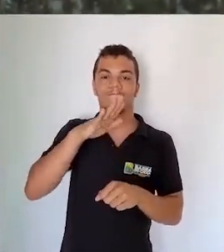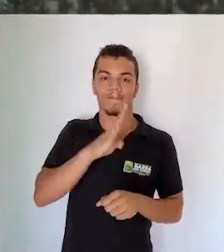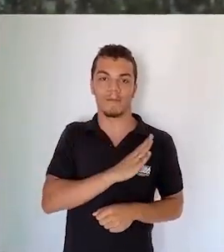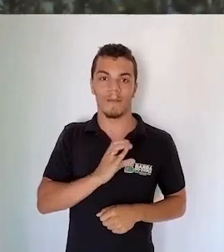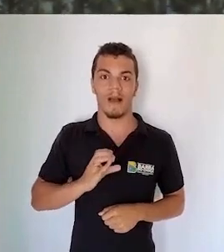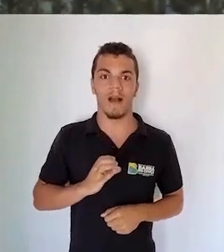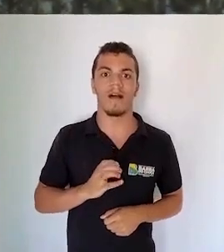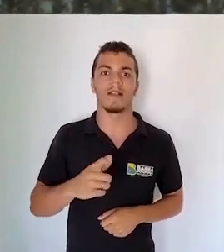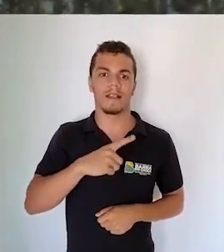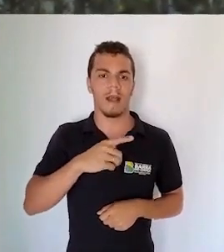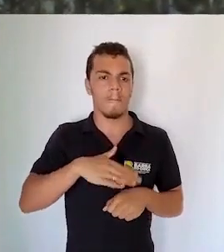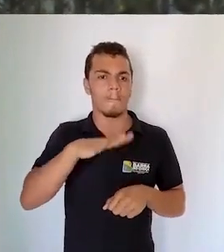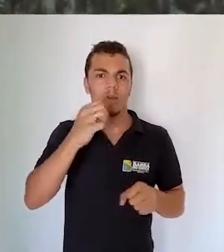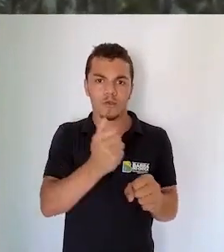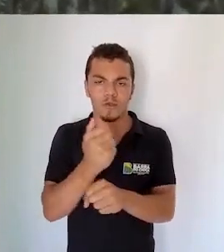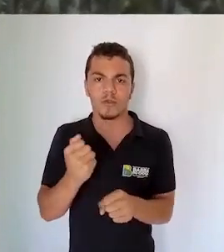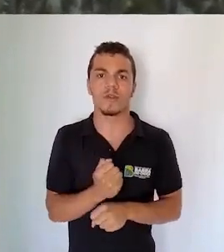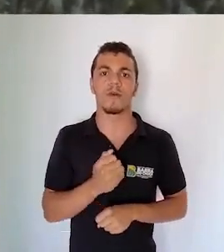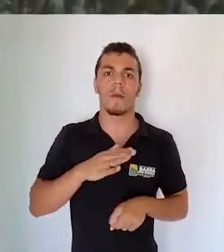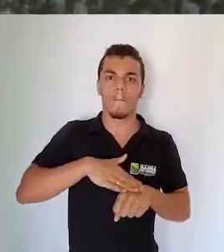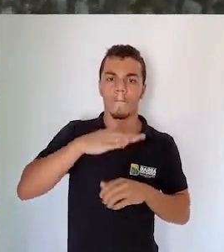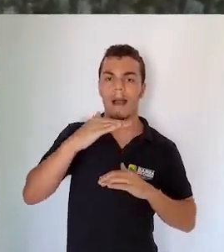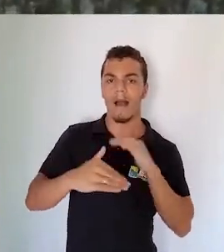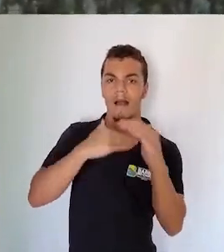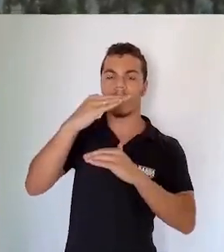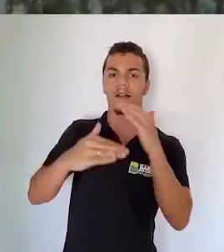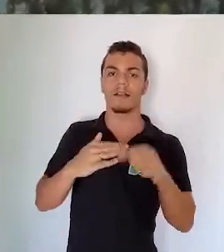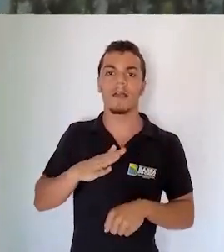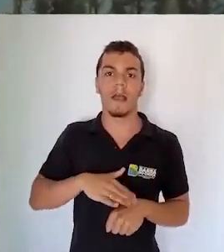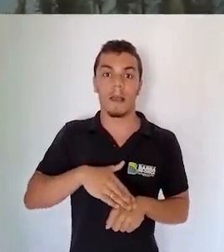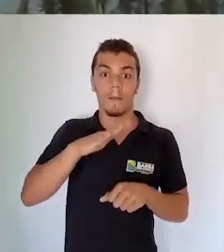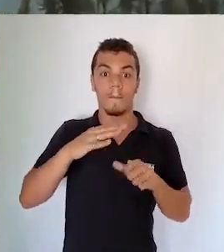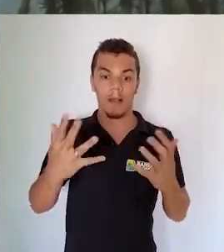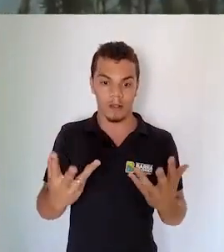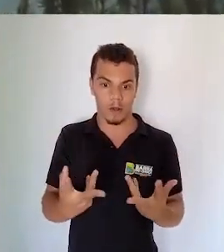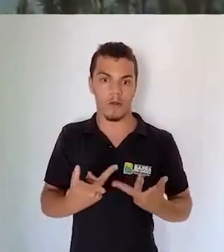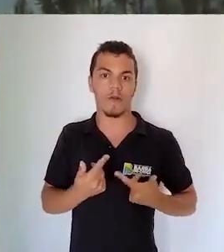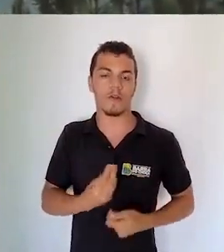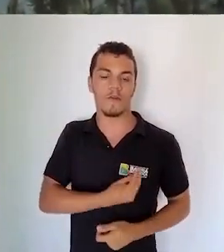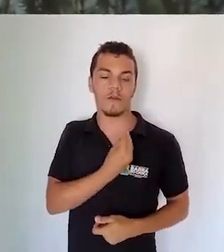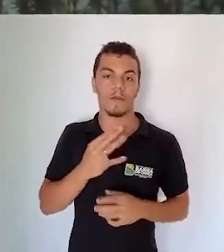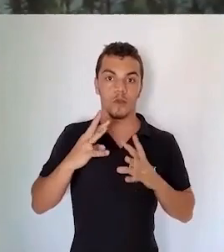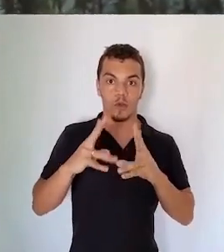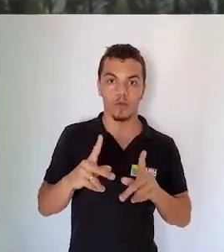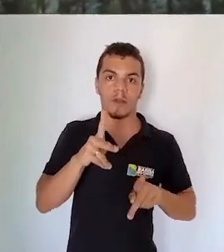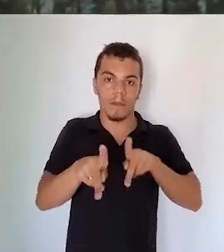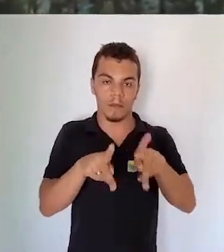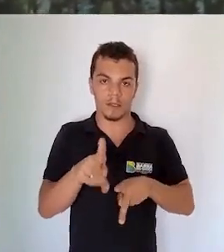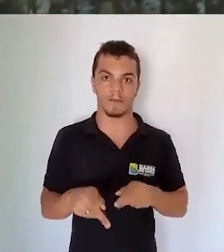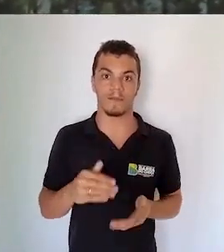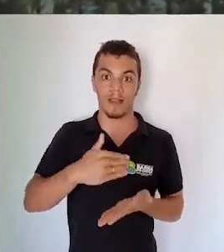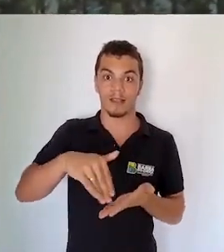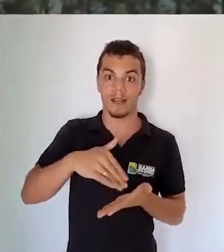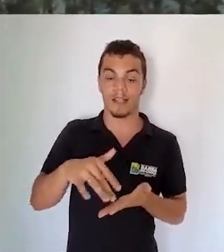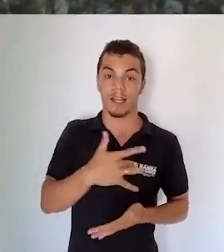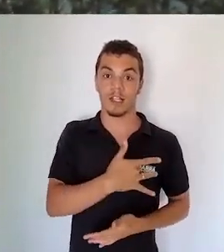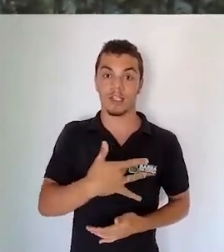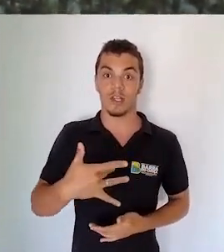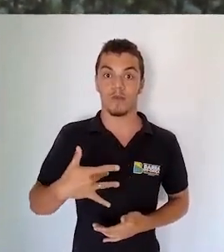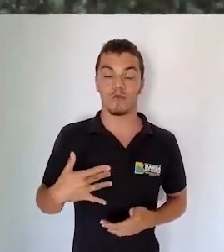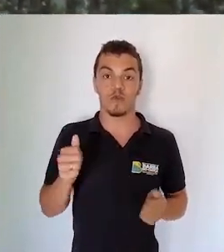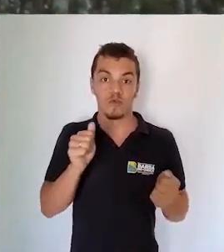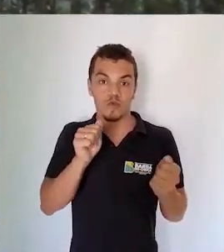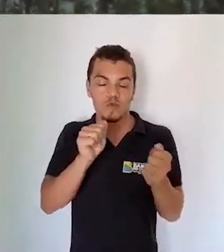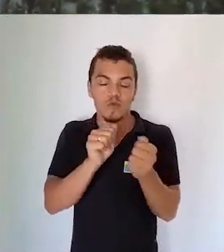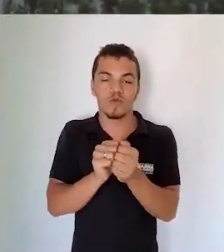Mais Barra, estaremos trazendo mais obras, mais desenvolvimento e mais qualidade de vida para a nossa comunidade. É a Secretaria Municipal de